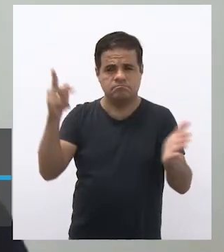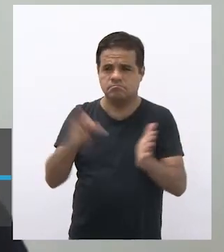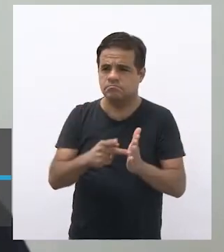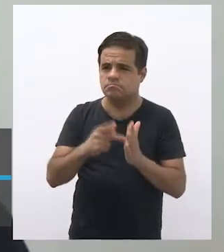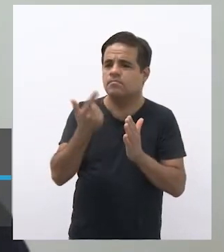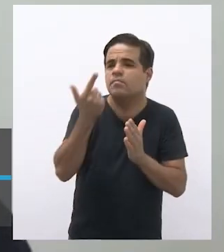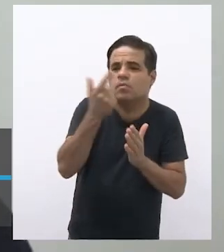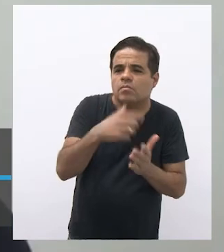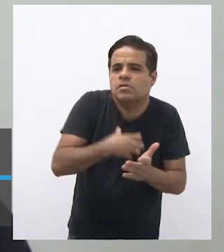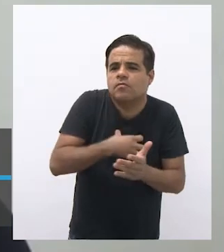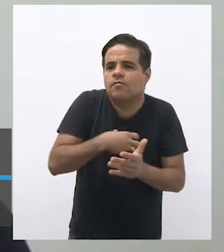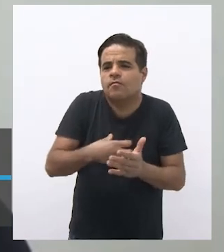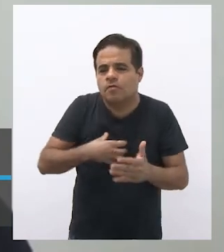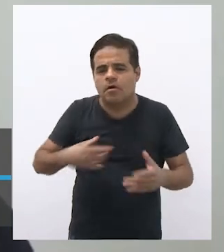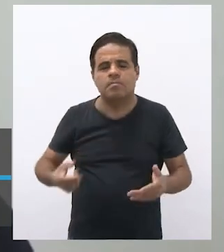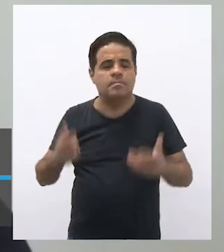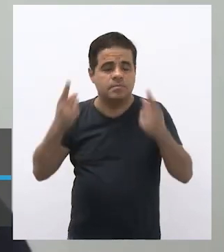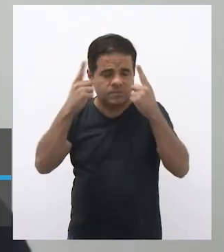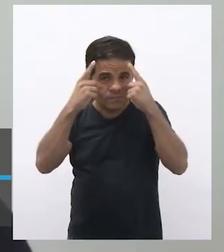outras formas de violência que são